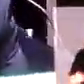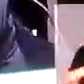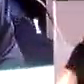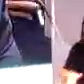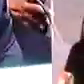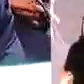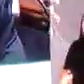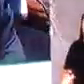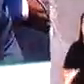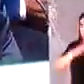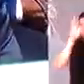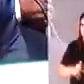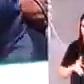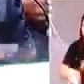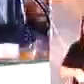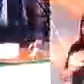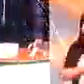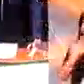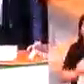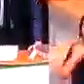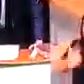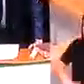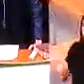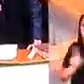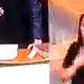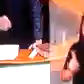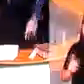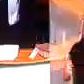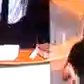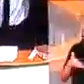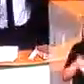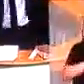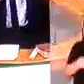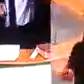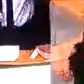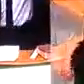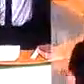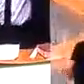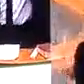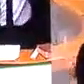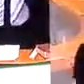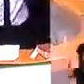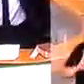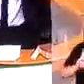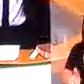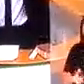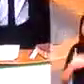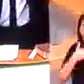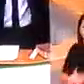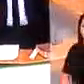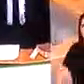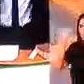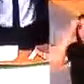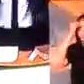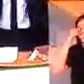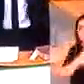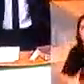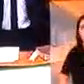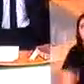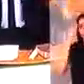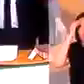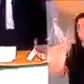a nação brasileira não aguenta mais. Receba os representantes, o governo está criando caos, é o governo que até